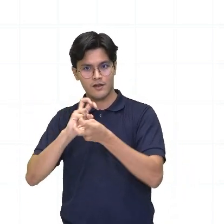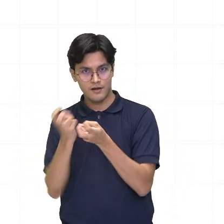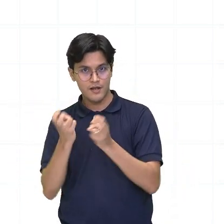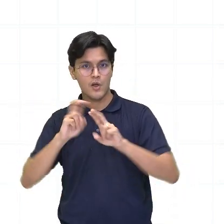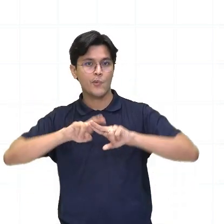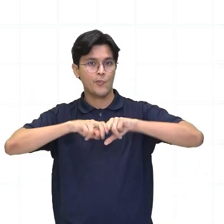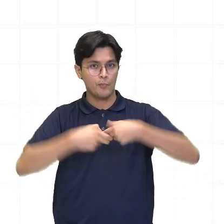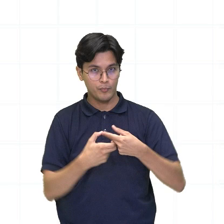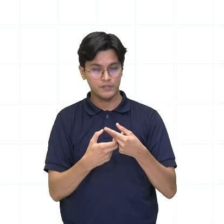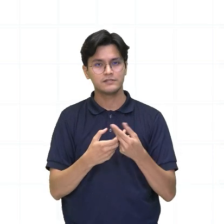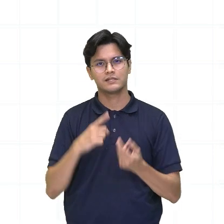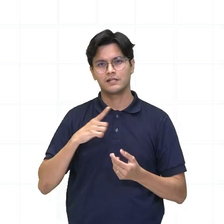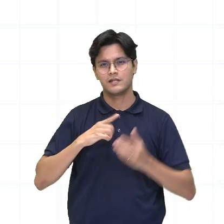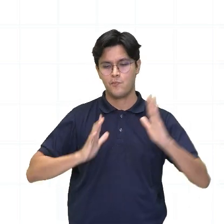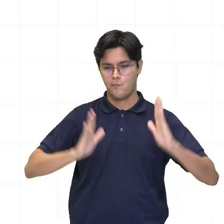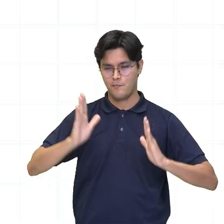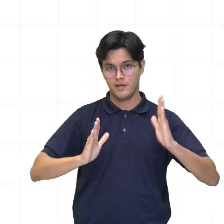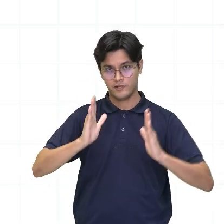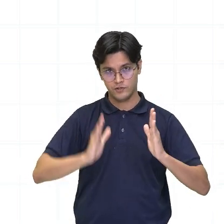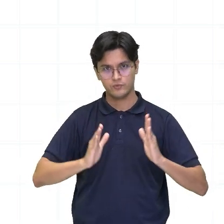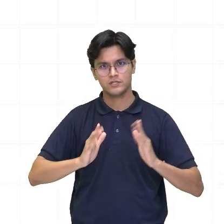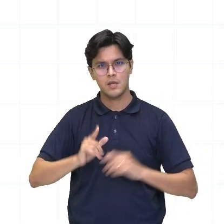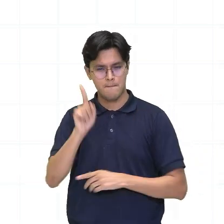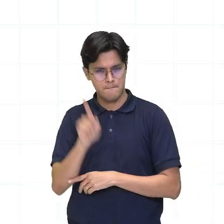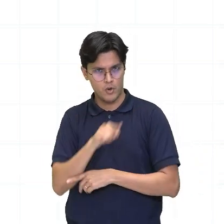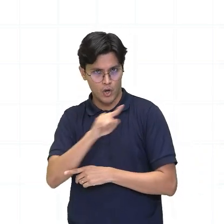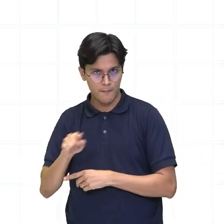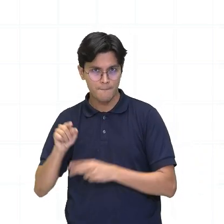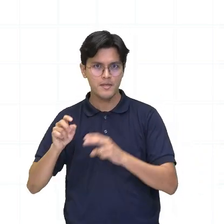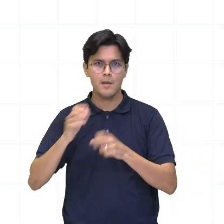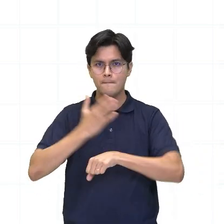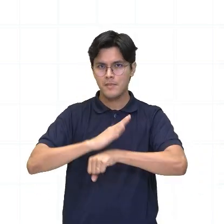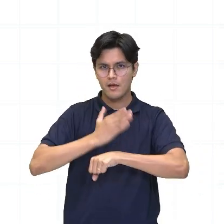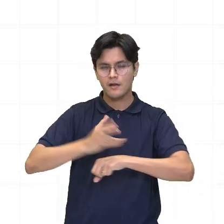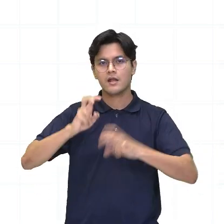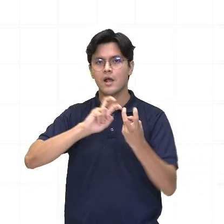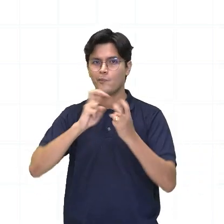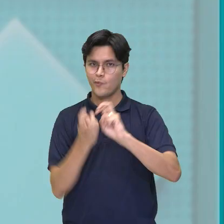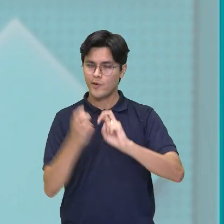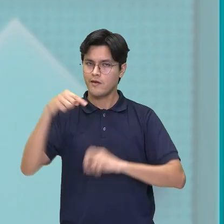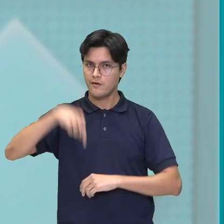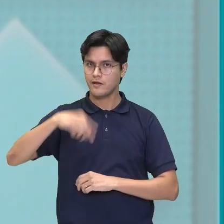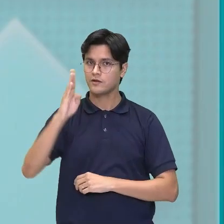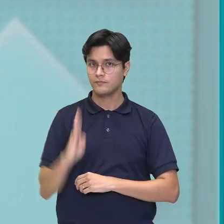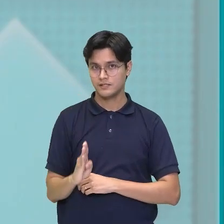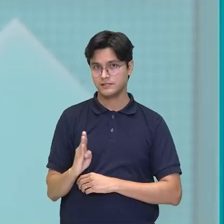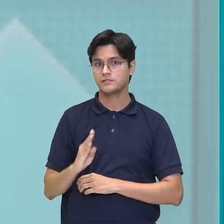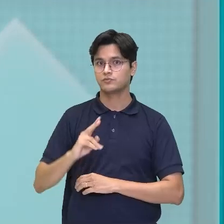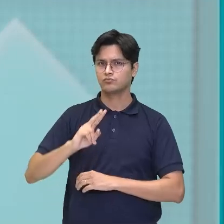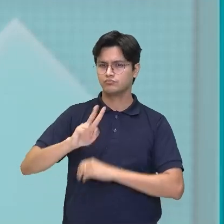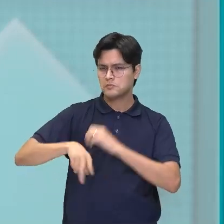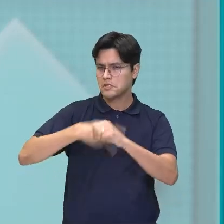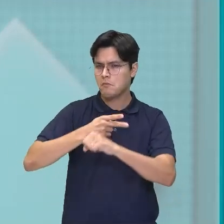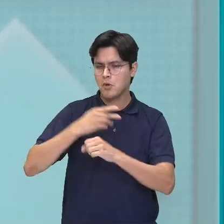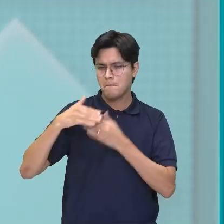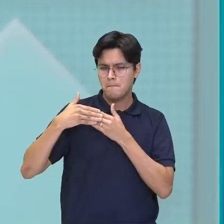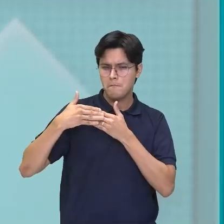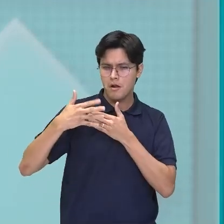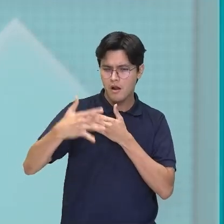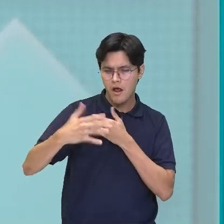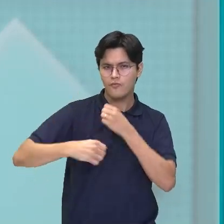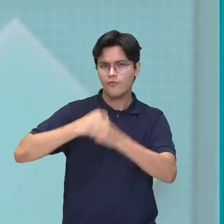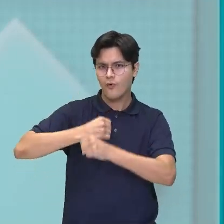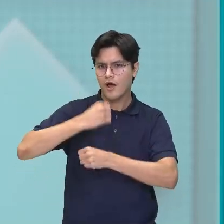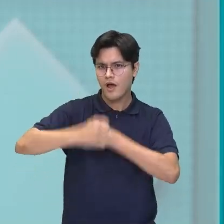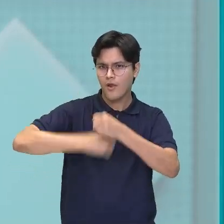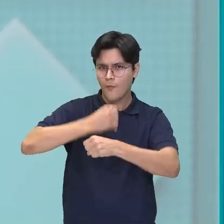expressamente no Brasil. Só depois de muitos anos é que ela foi liberada para ser apresentada. Então, a capoeira